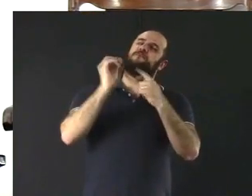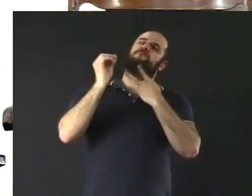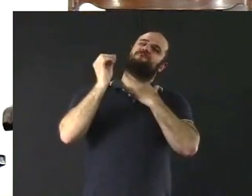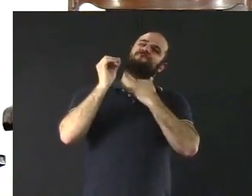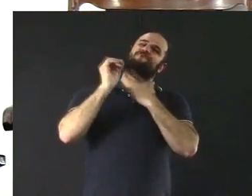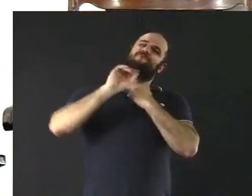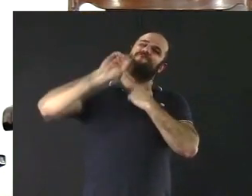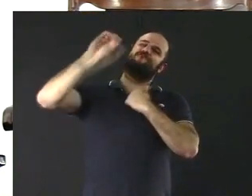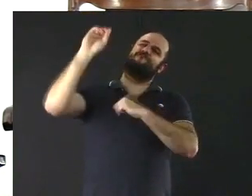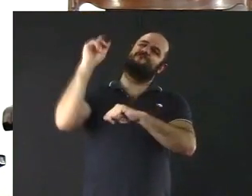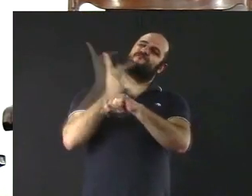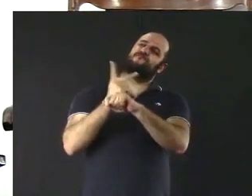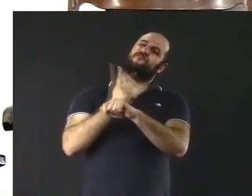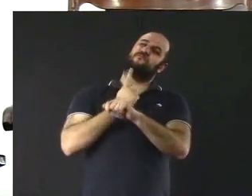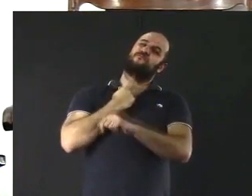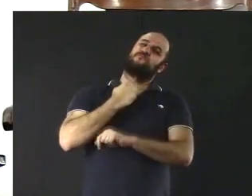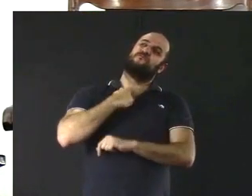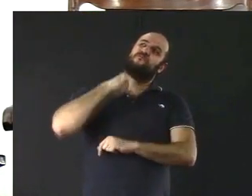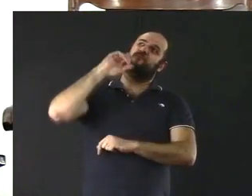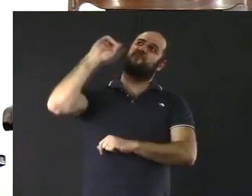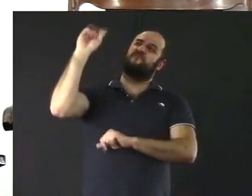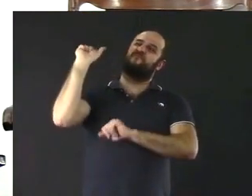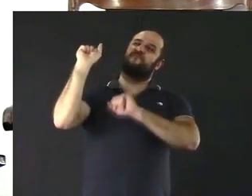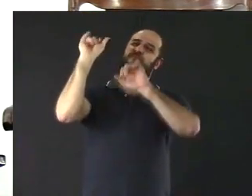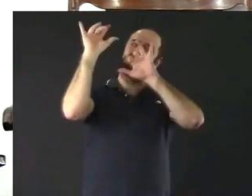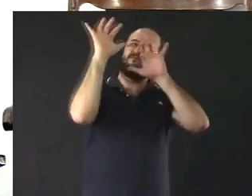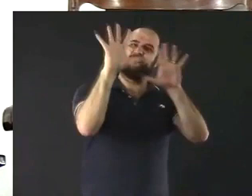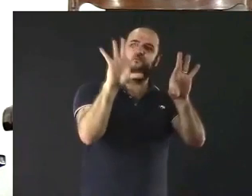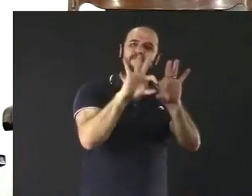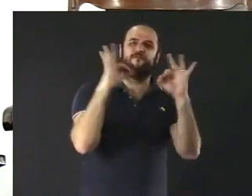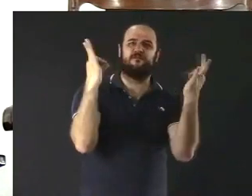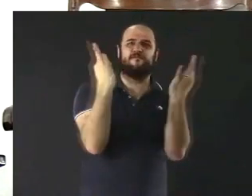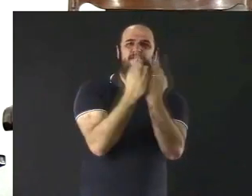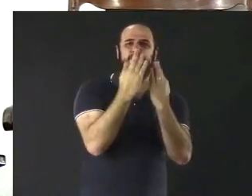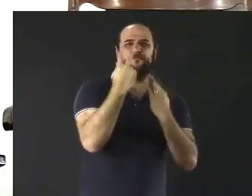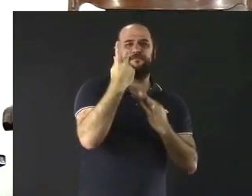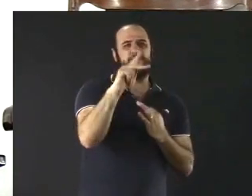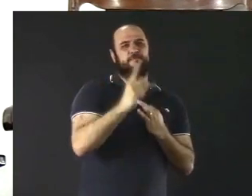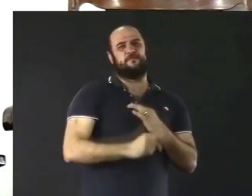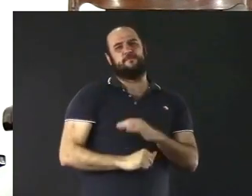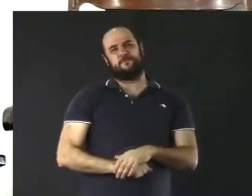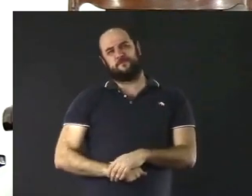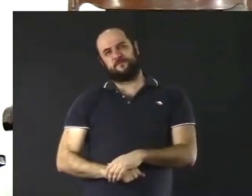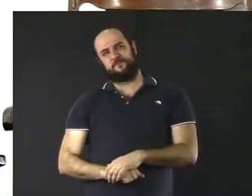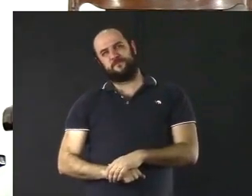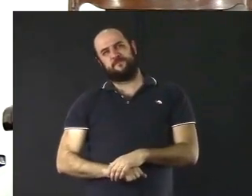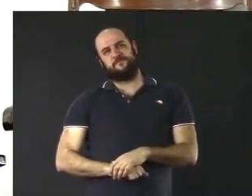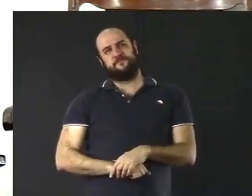Deus, buscando a vontade de Deus e abençoando a sua família conforme a vontade de Deus.